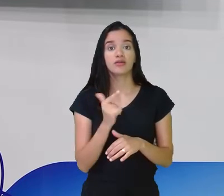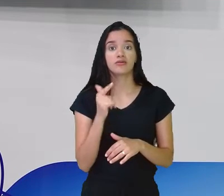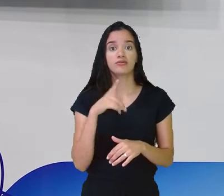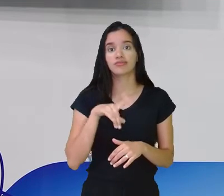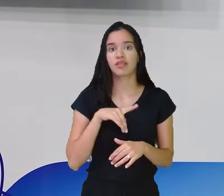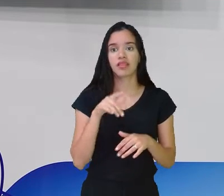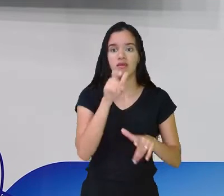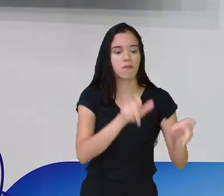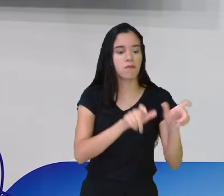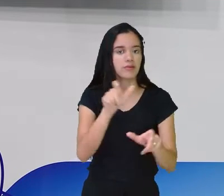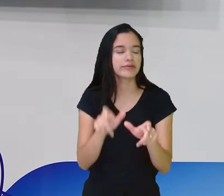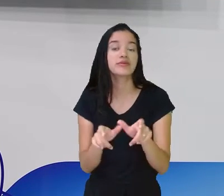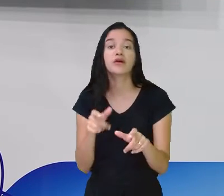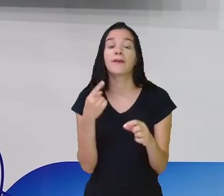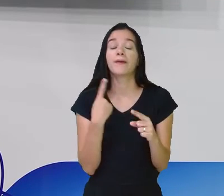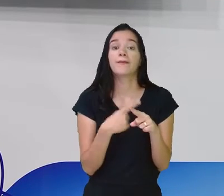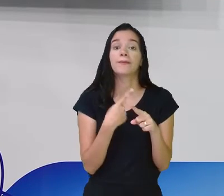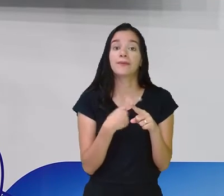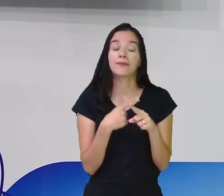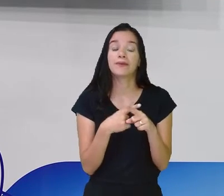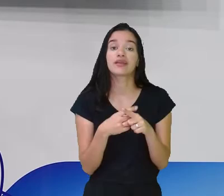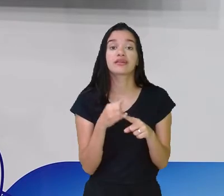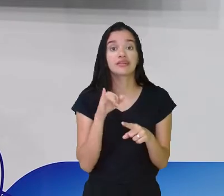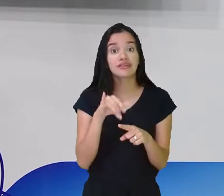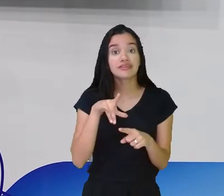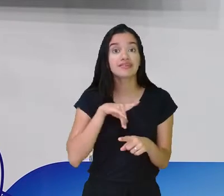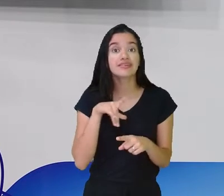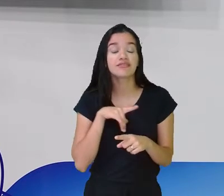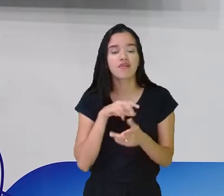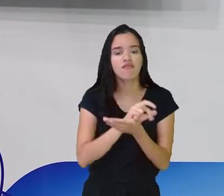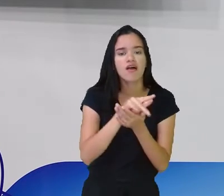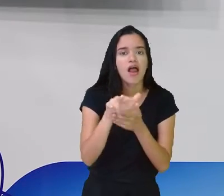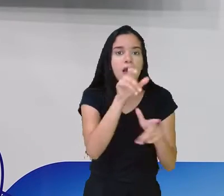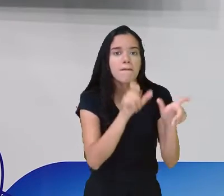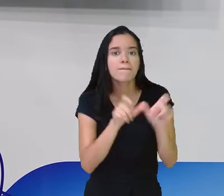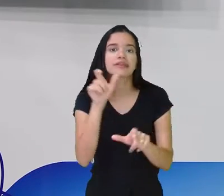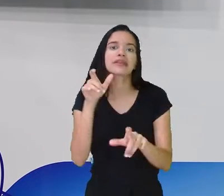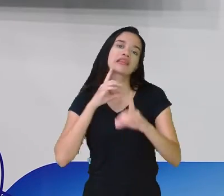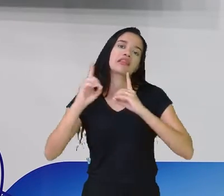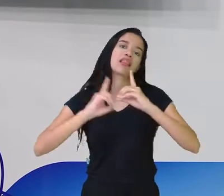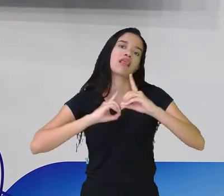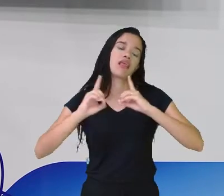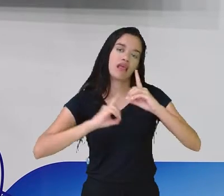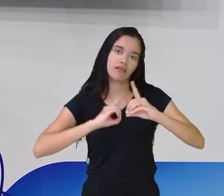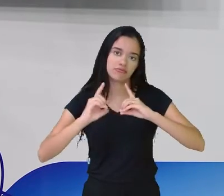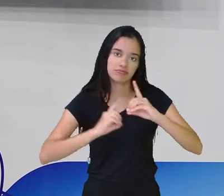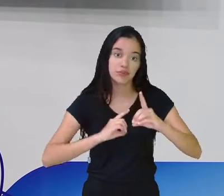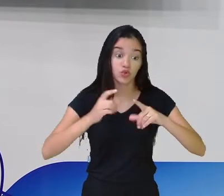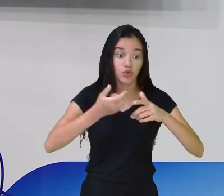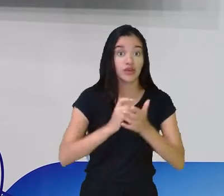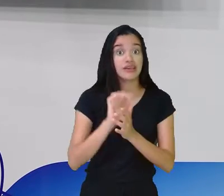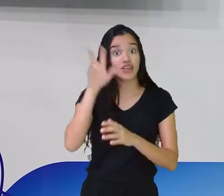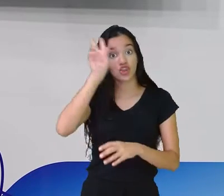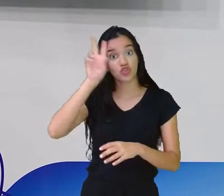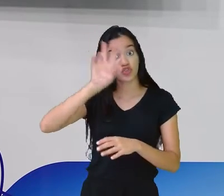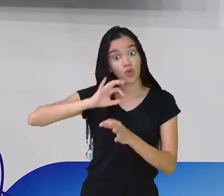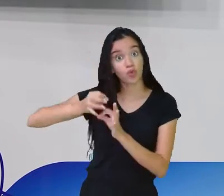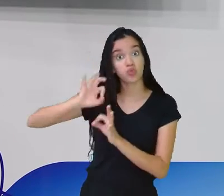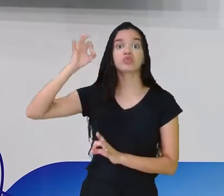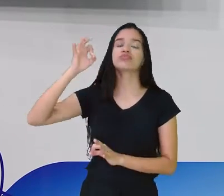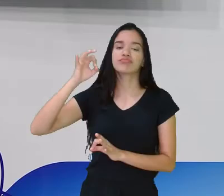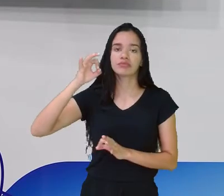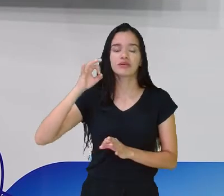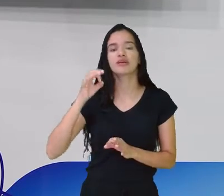muitas personagens, porque se tem muita personagem, vai ter muito diálogo e a narrativa vai ficar grande. Então, a narrativa curta,